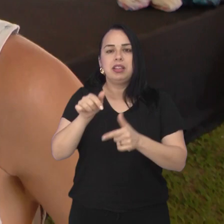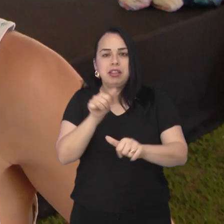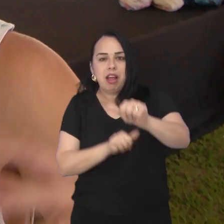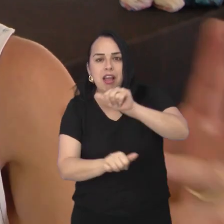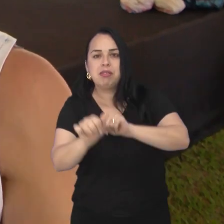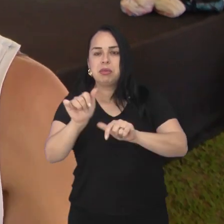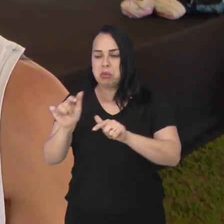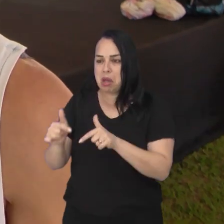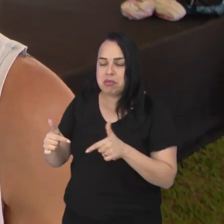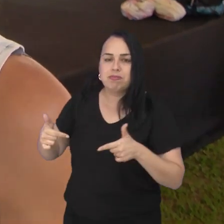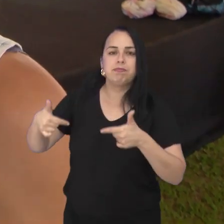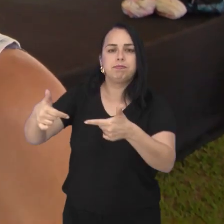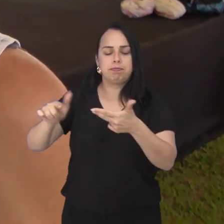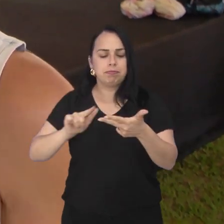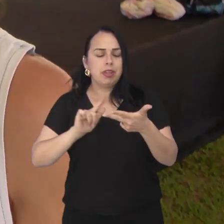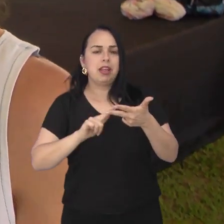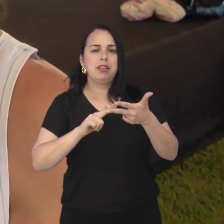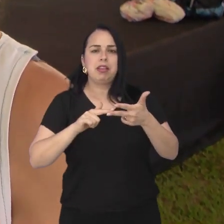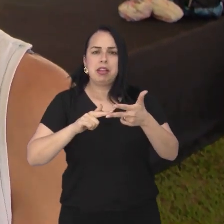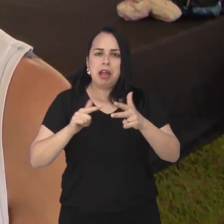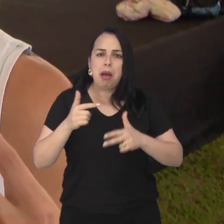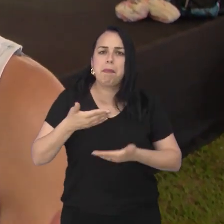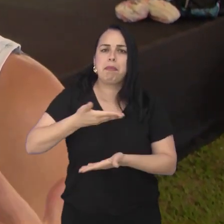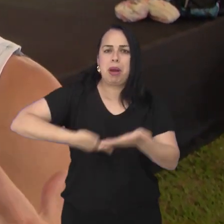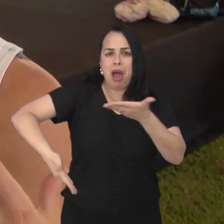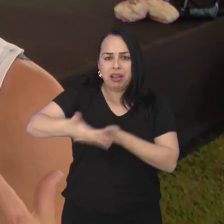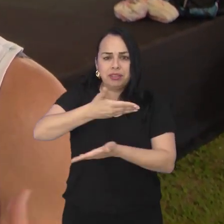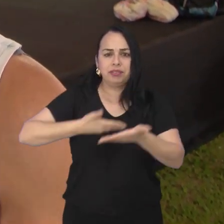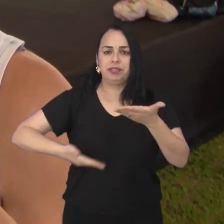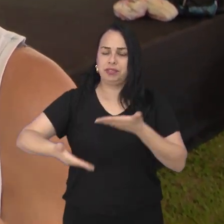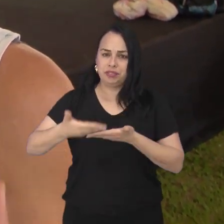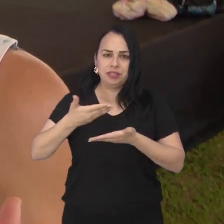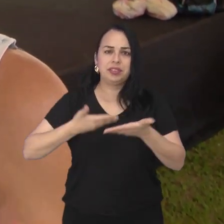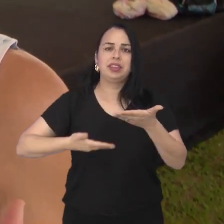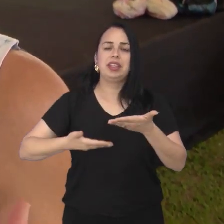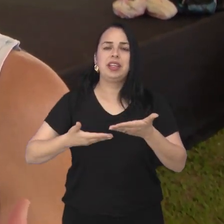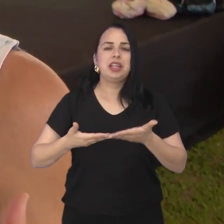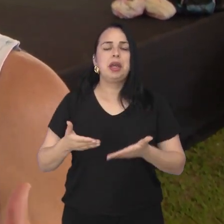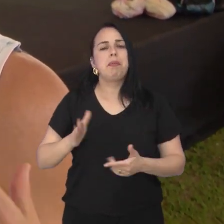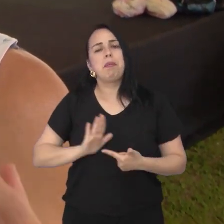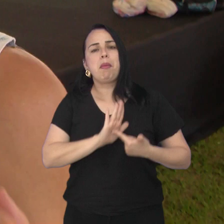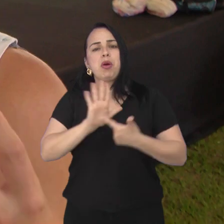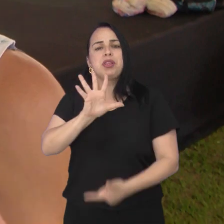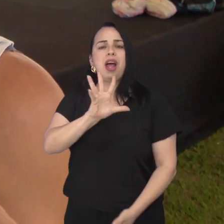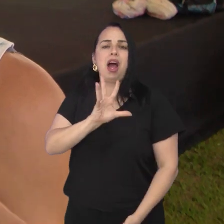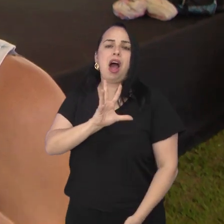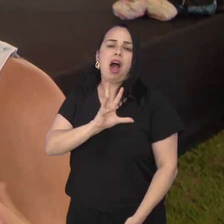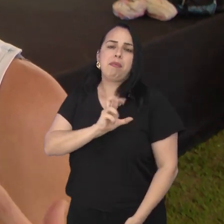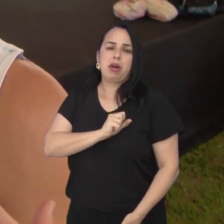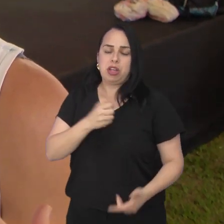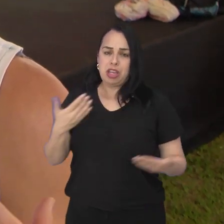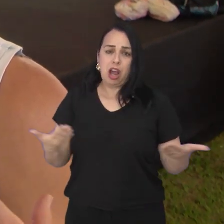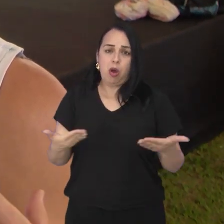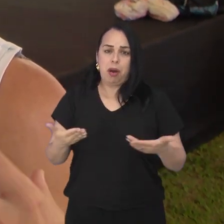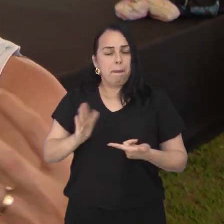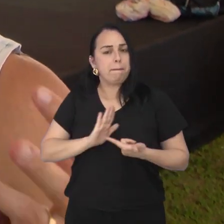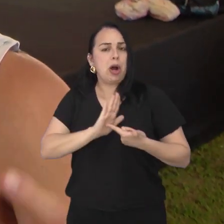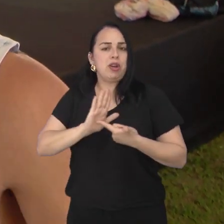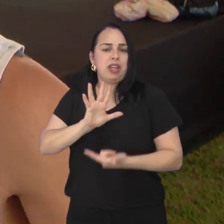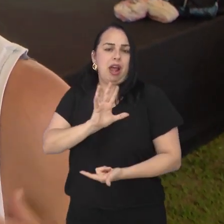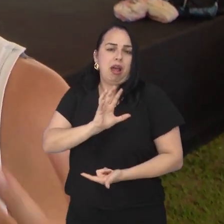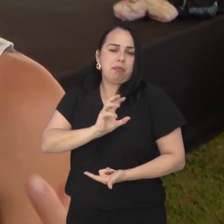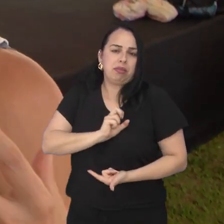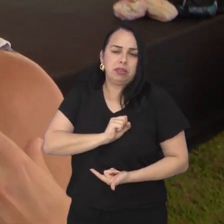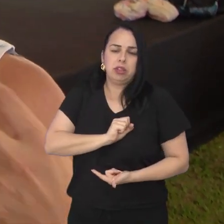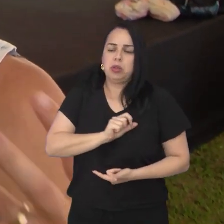da transformação, do ativismo, da prática de relação cotidiana, que é essa multiplicidade do amor que hoje a FLIM traz de forma muito brilhante,